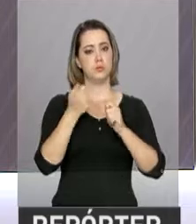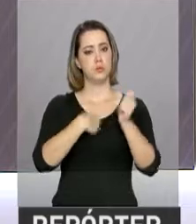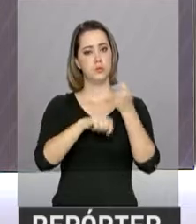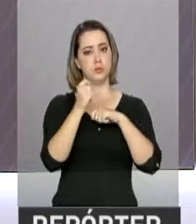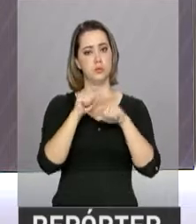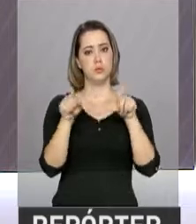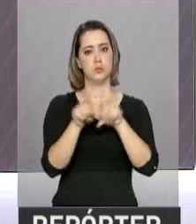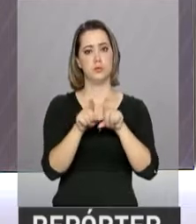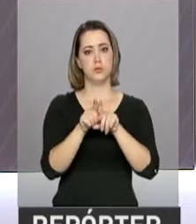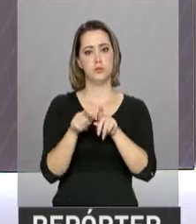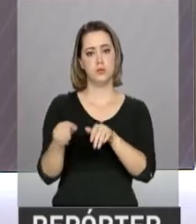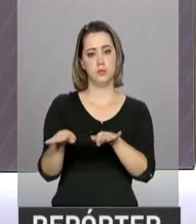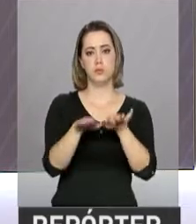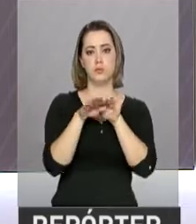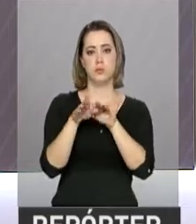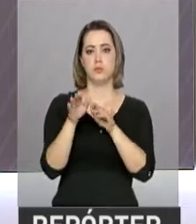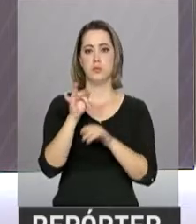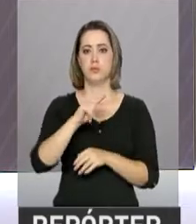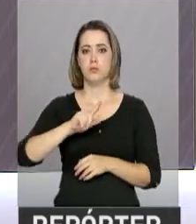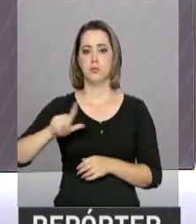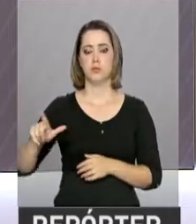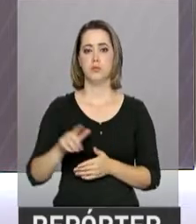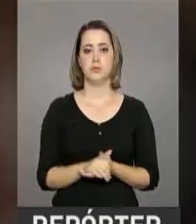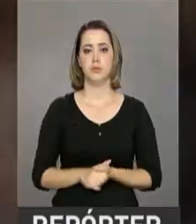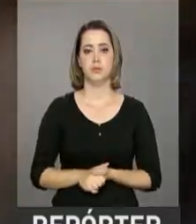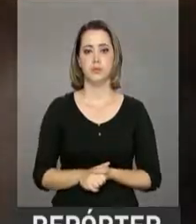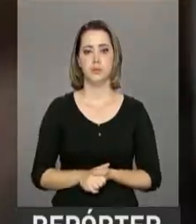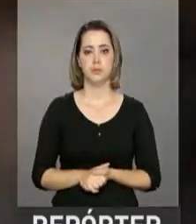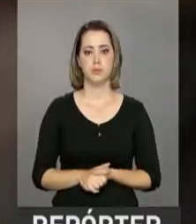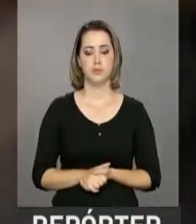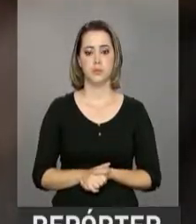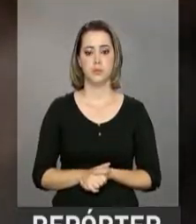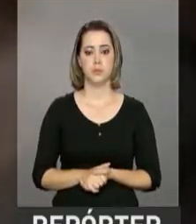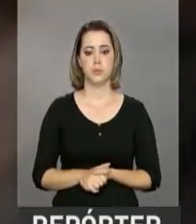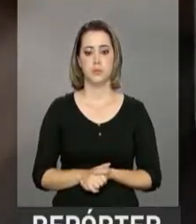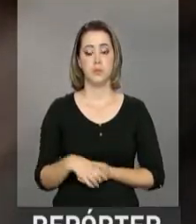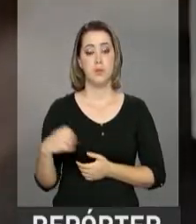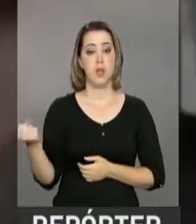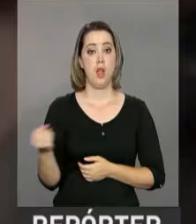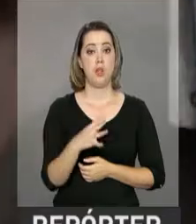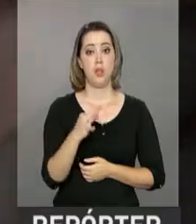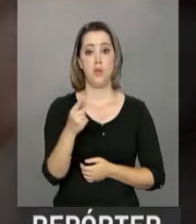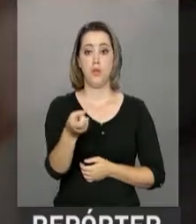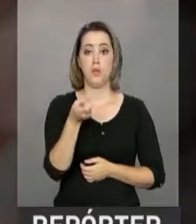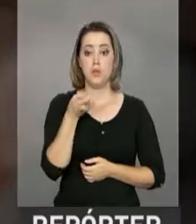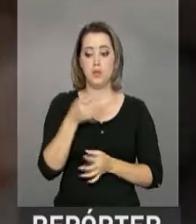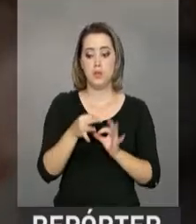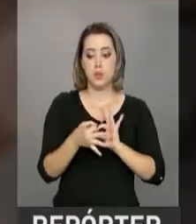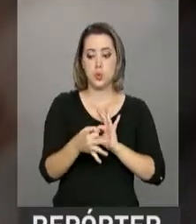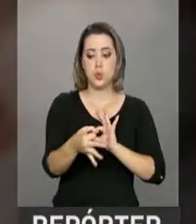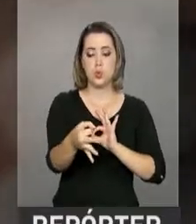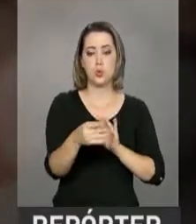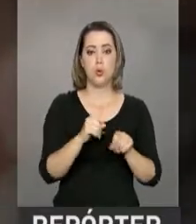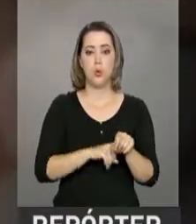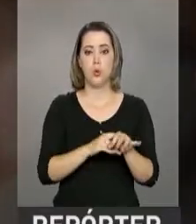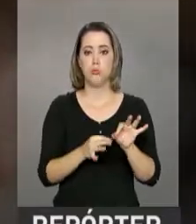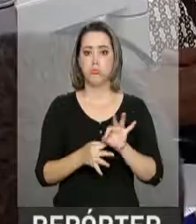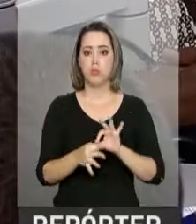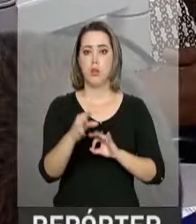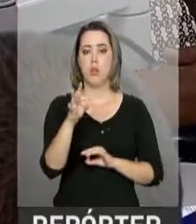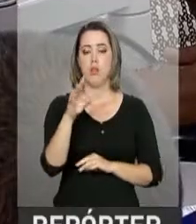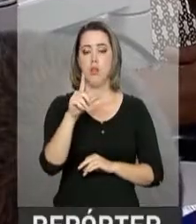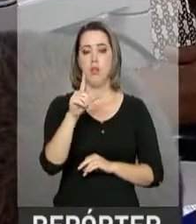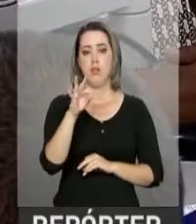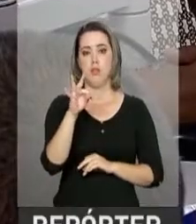e também para o equilíbrio fiscal a nova taxa de longo prazo ou tlp